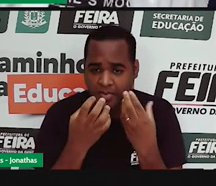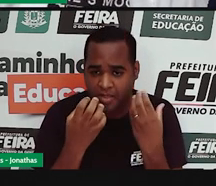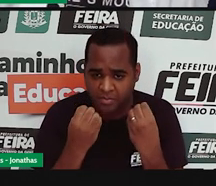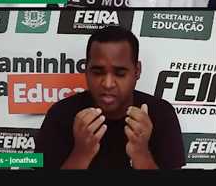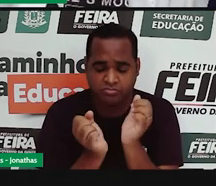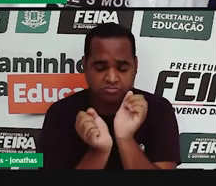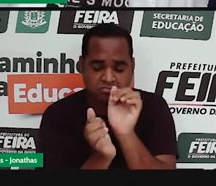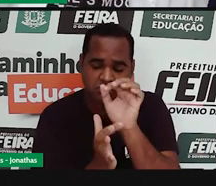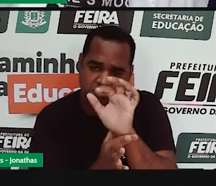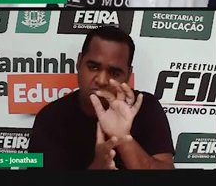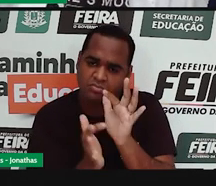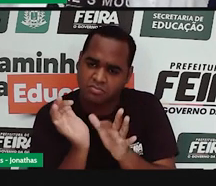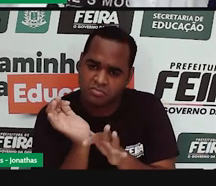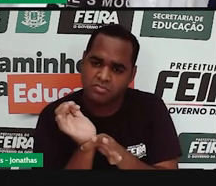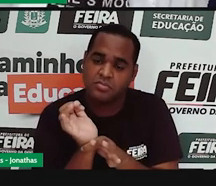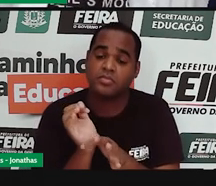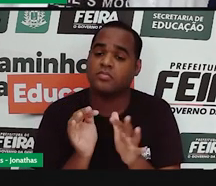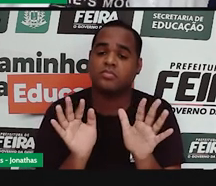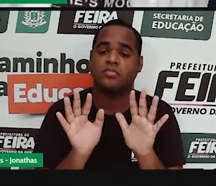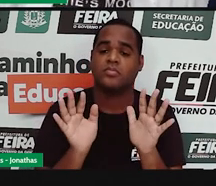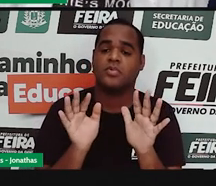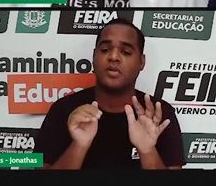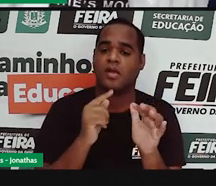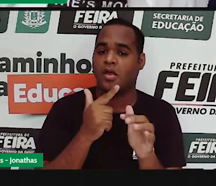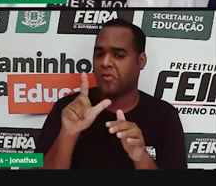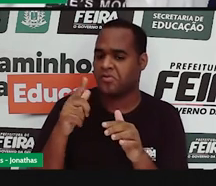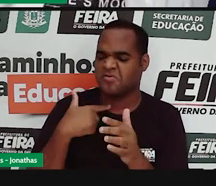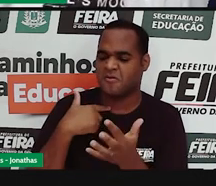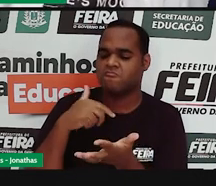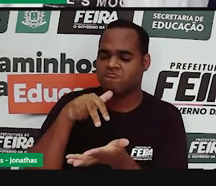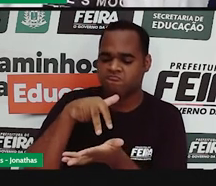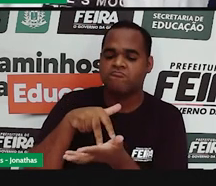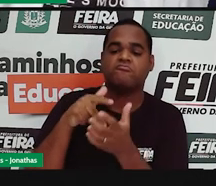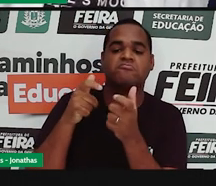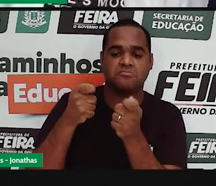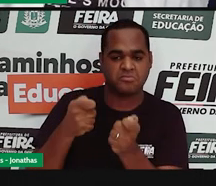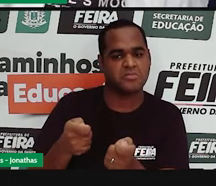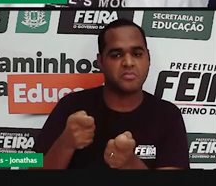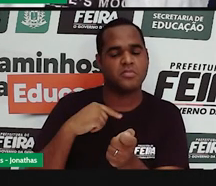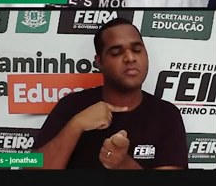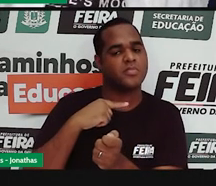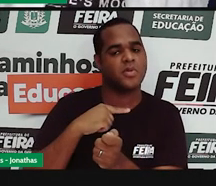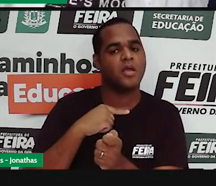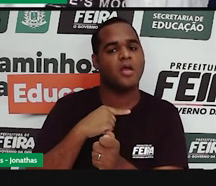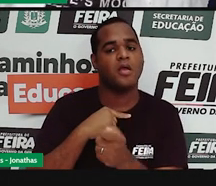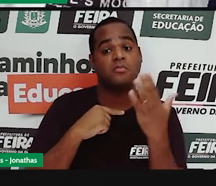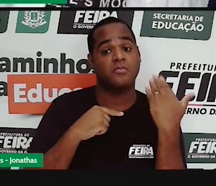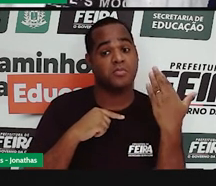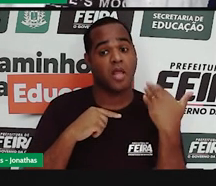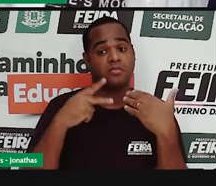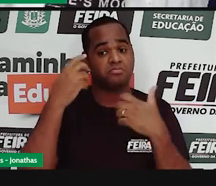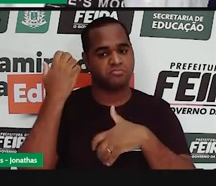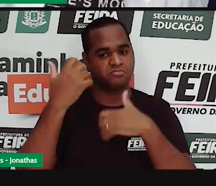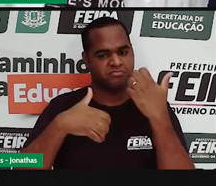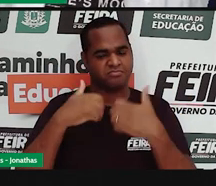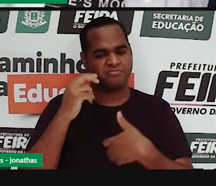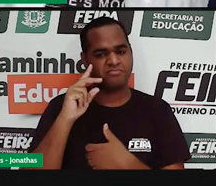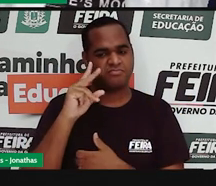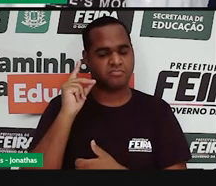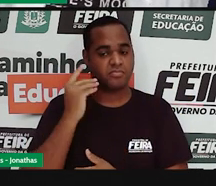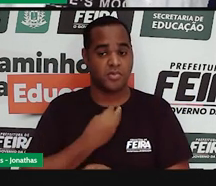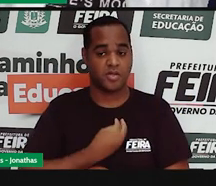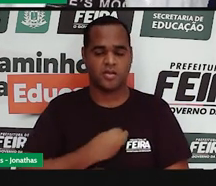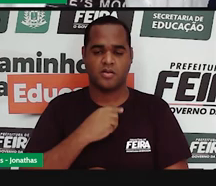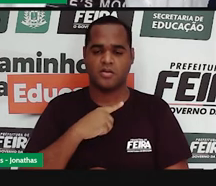escravidão. Ele sempre vai oferecer alguma resistência. E na história da Antiguidade Clássica, a resistência